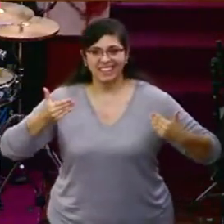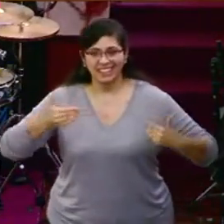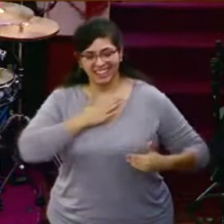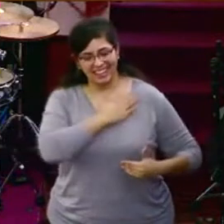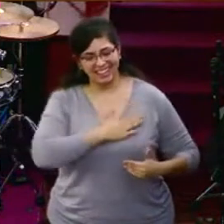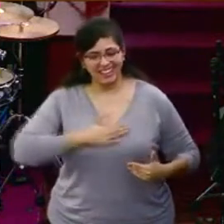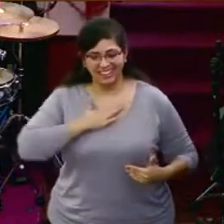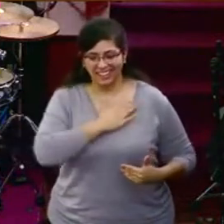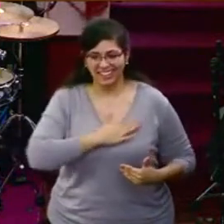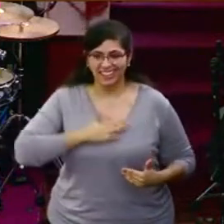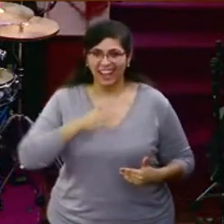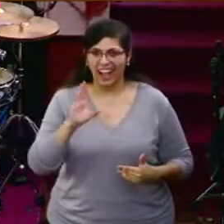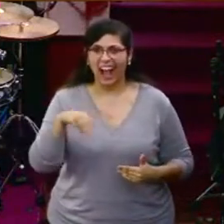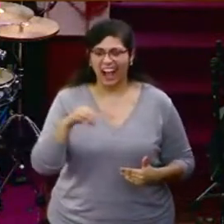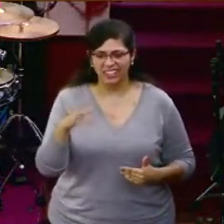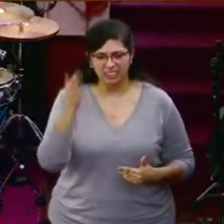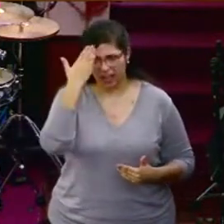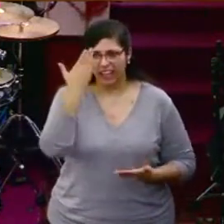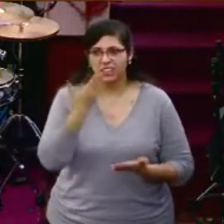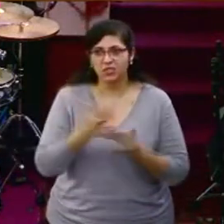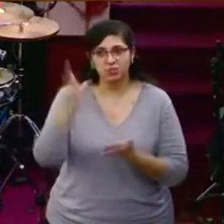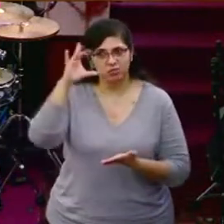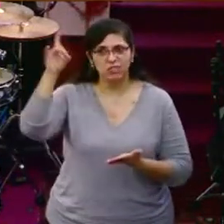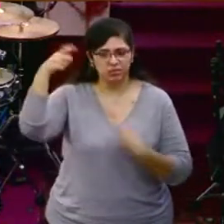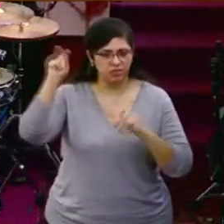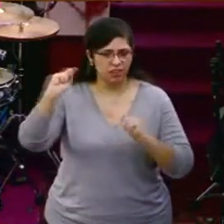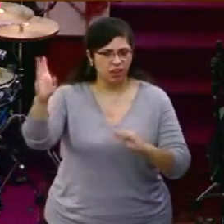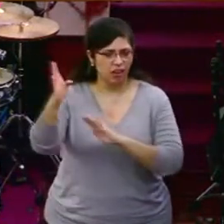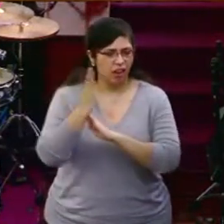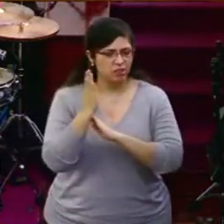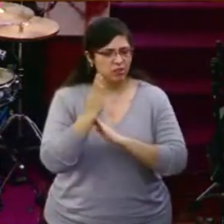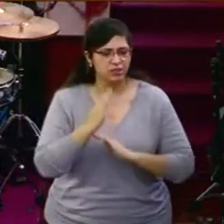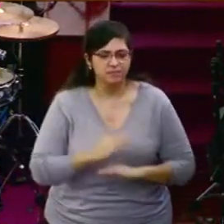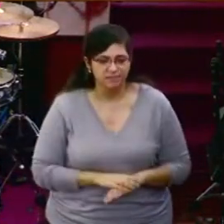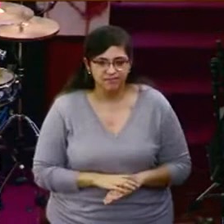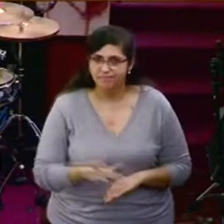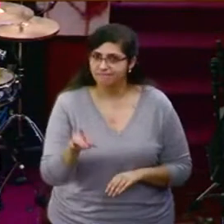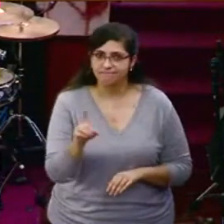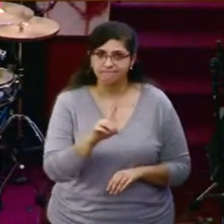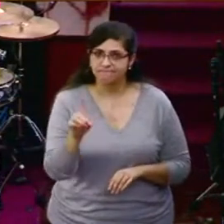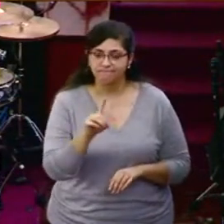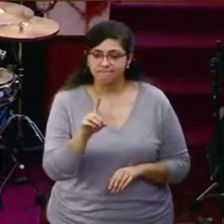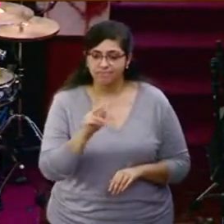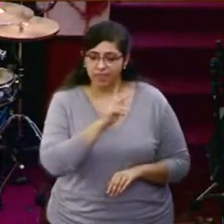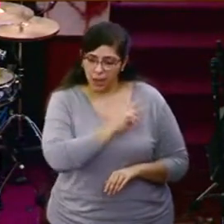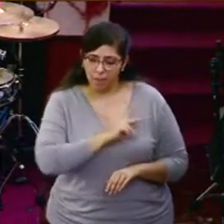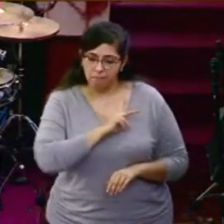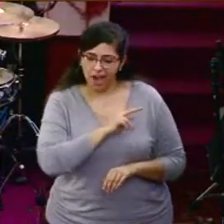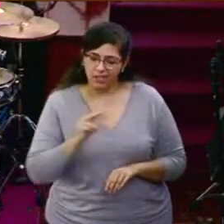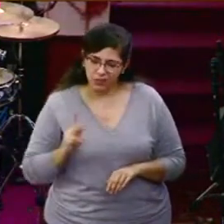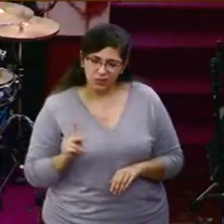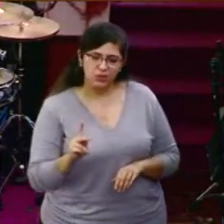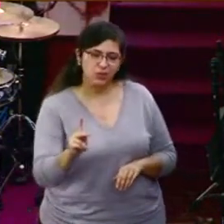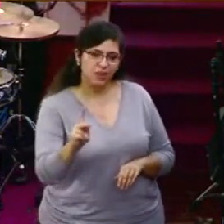recebi o presente agora eu sei que deus existe agora sim eu estou muito feliz não paulo continuava